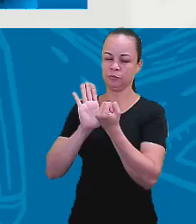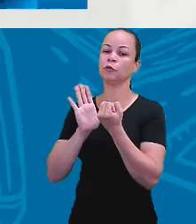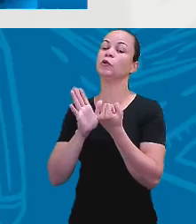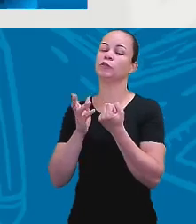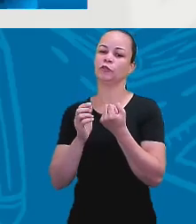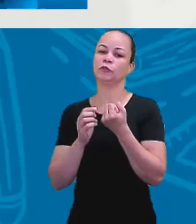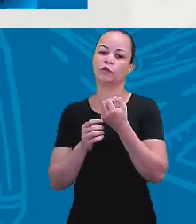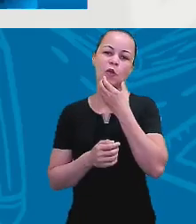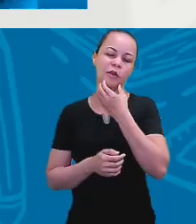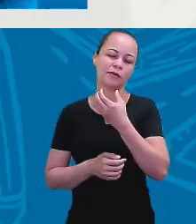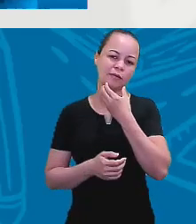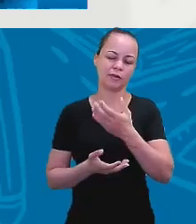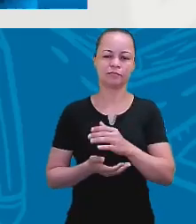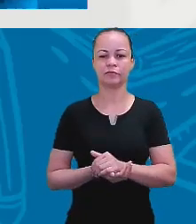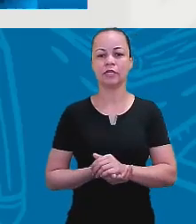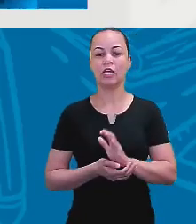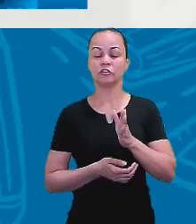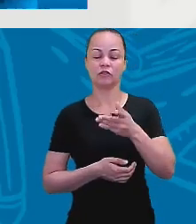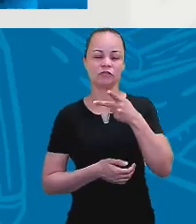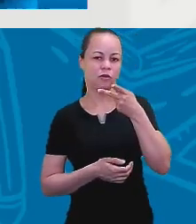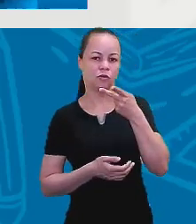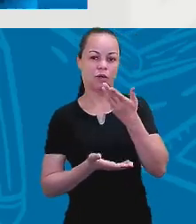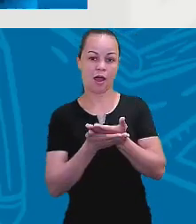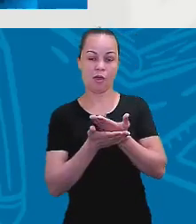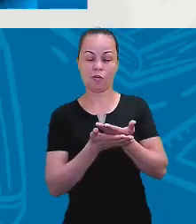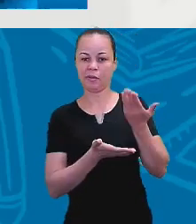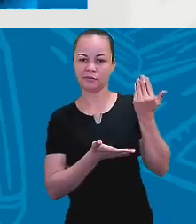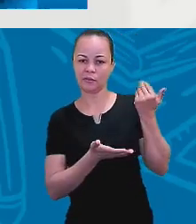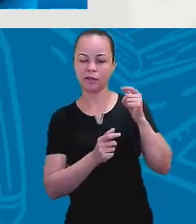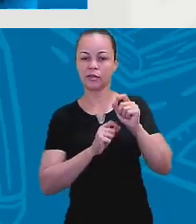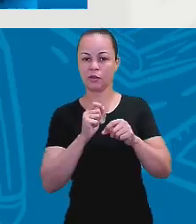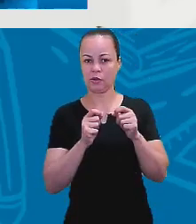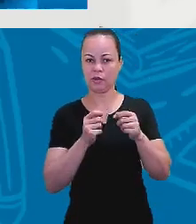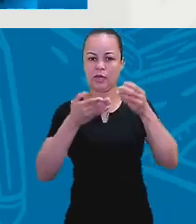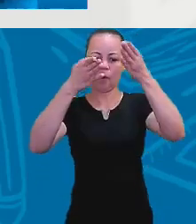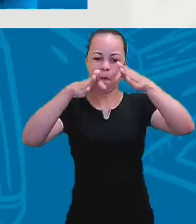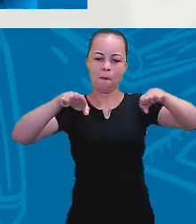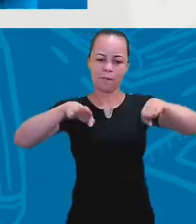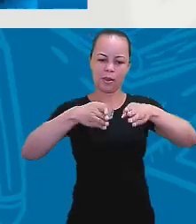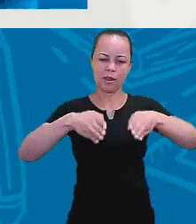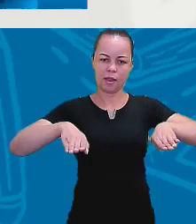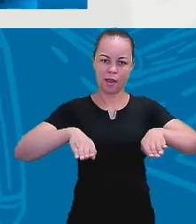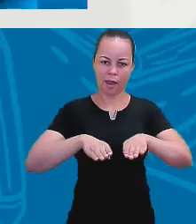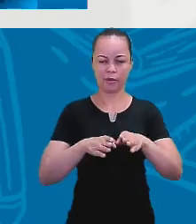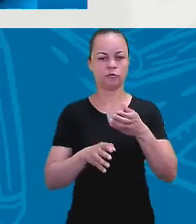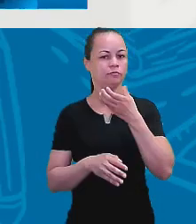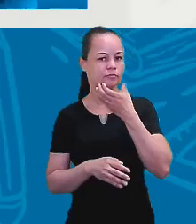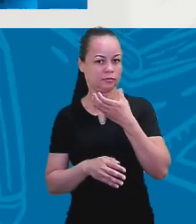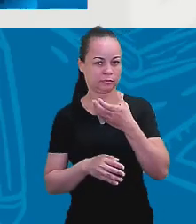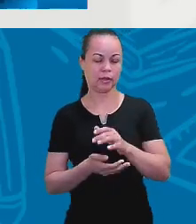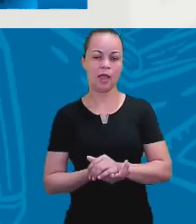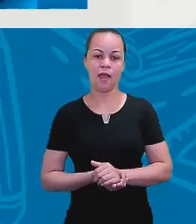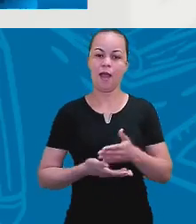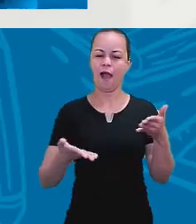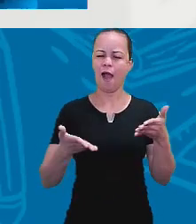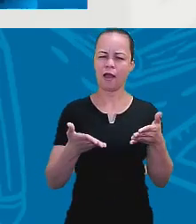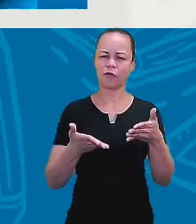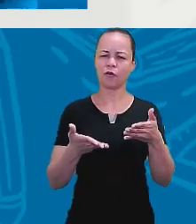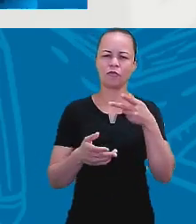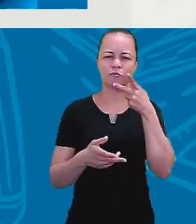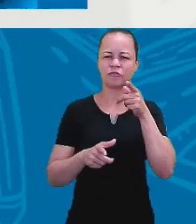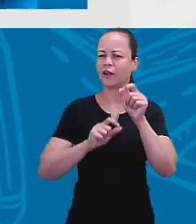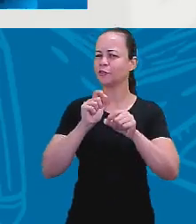do Natal, né? A gente já falou na aula anterior sobre o pinheiro de Natal. E agora a gente vai falar sobre, quem conhece